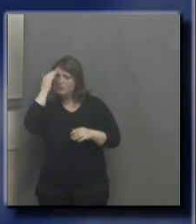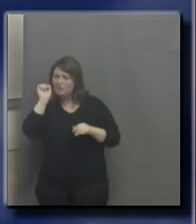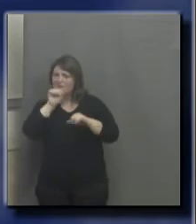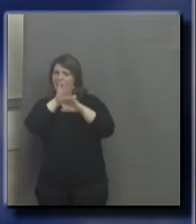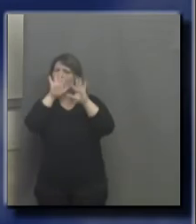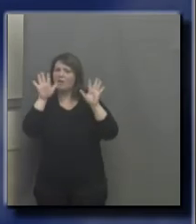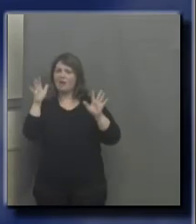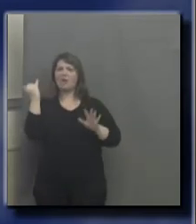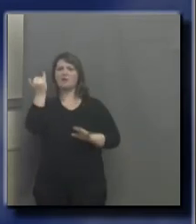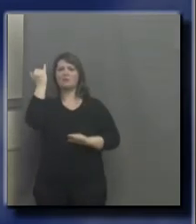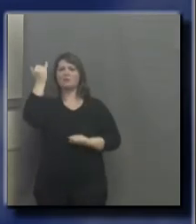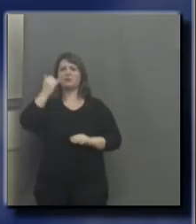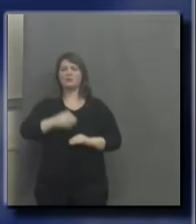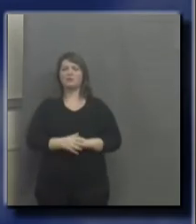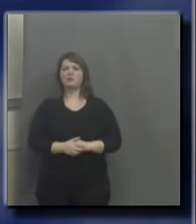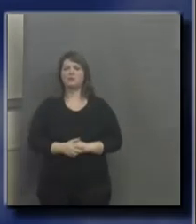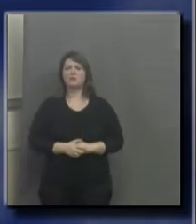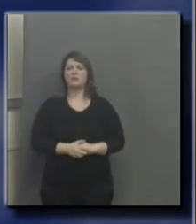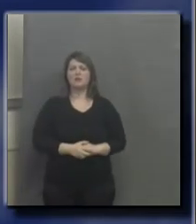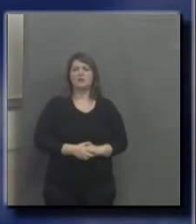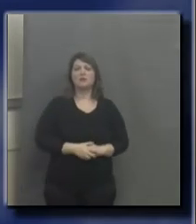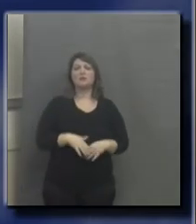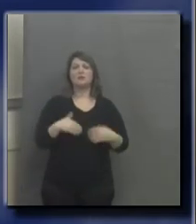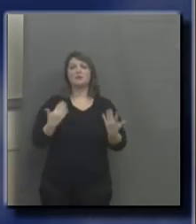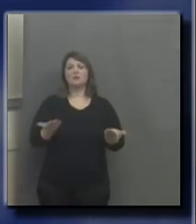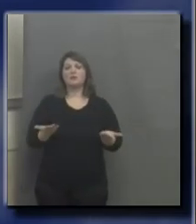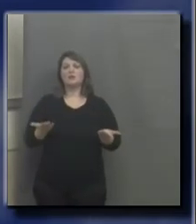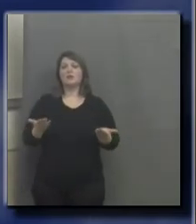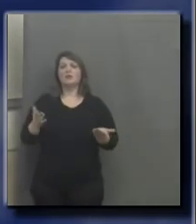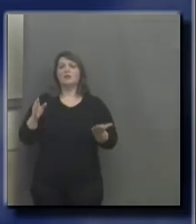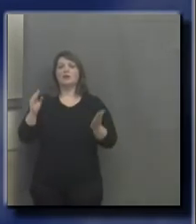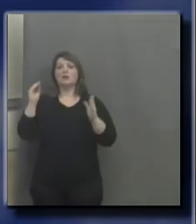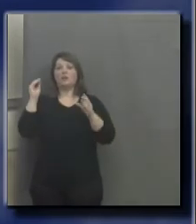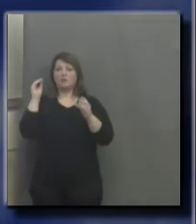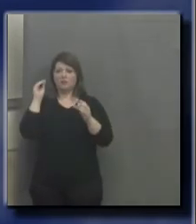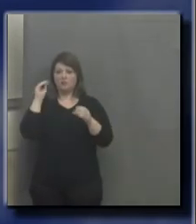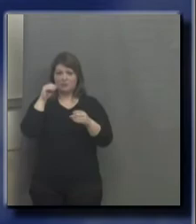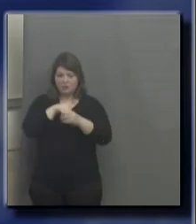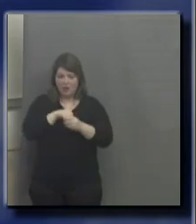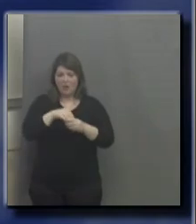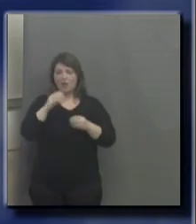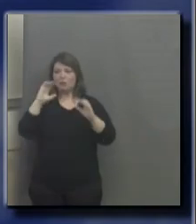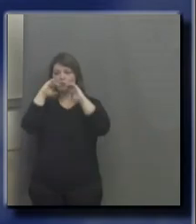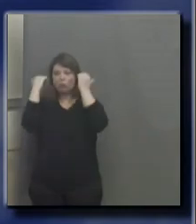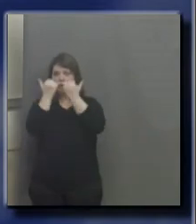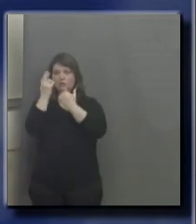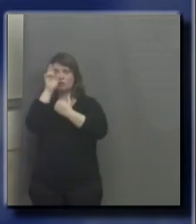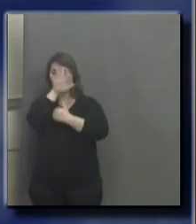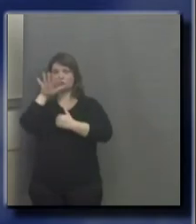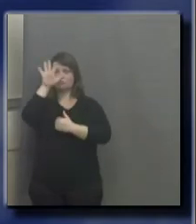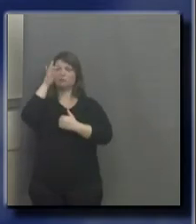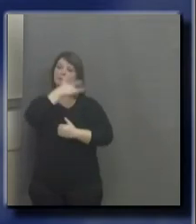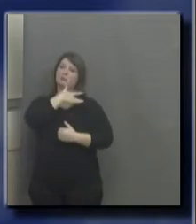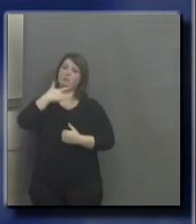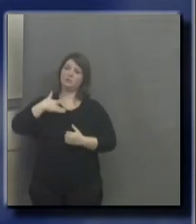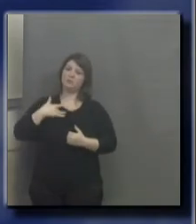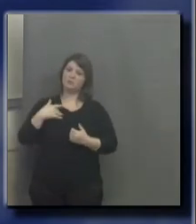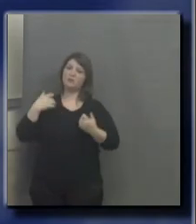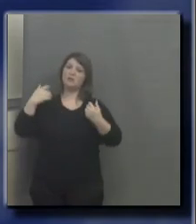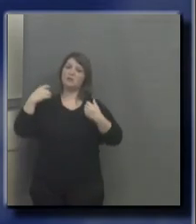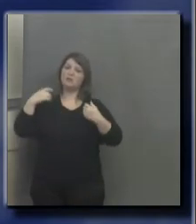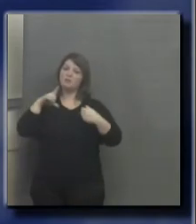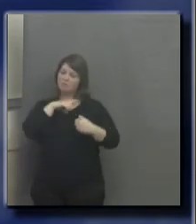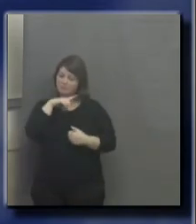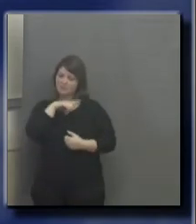o que está acontecendo, né? Então, dentro do Conselho Nacional de Saúde, existe esta